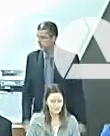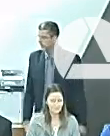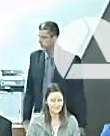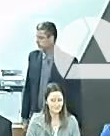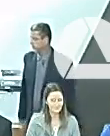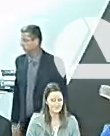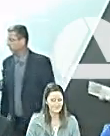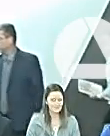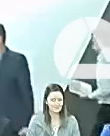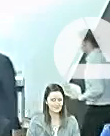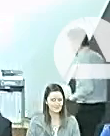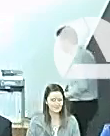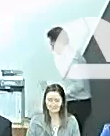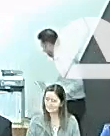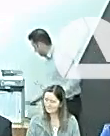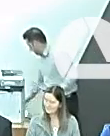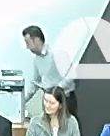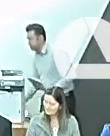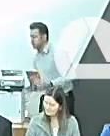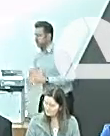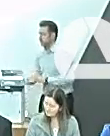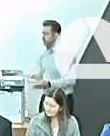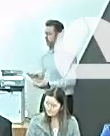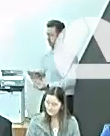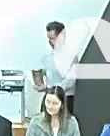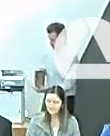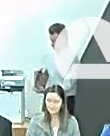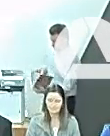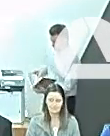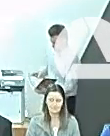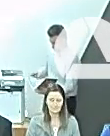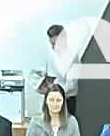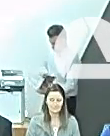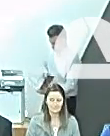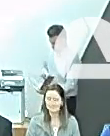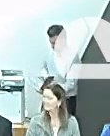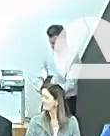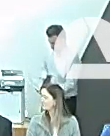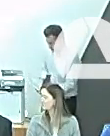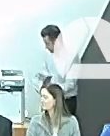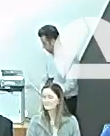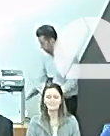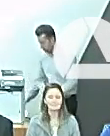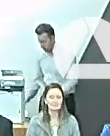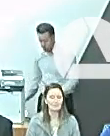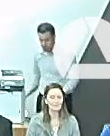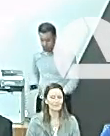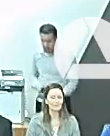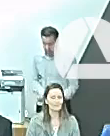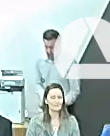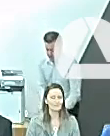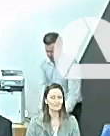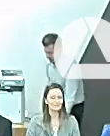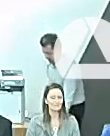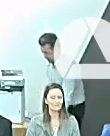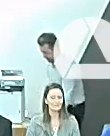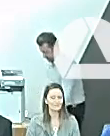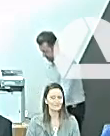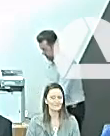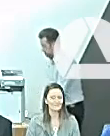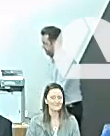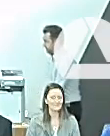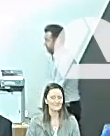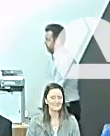vou eu peço que salt uma cadeira e para que o deputado possa ter uma cadeira e escutando deputado joão leite nan